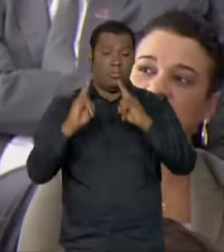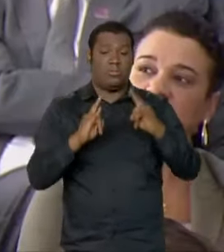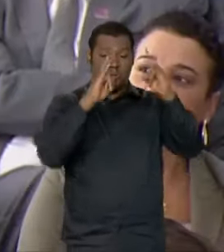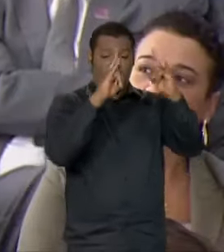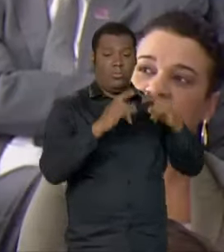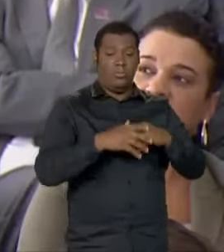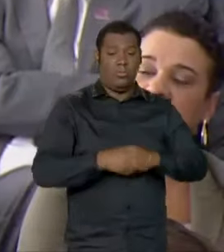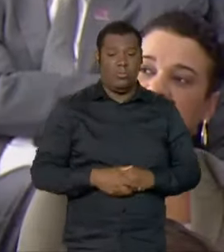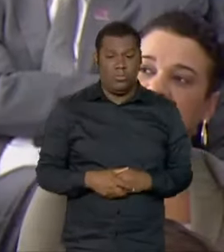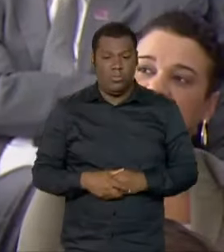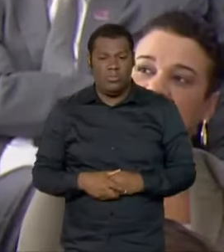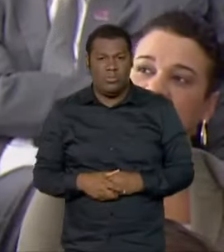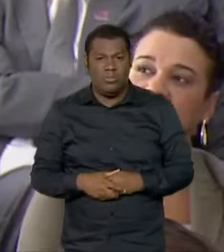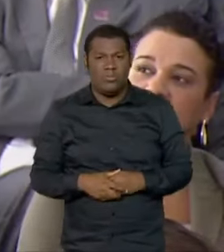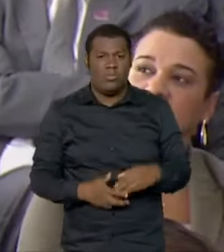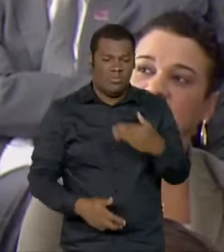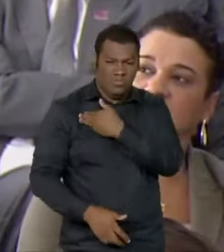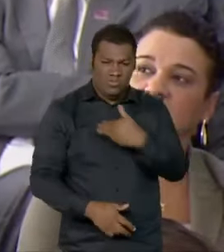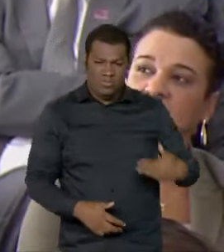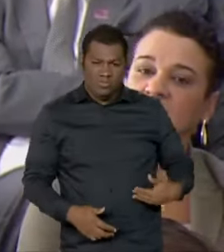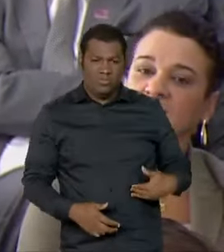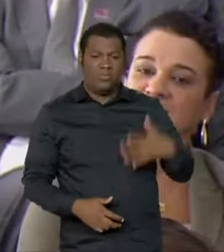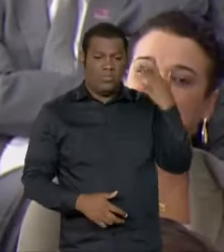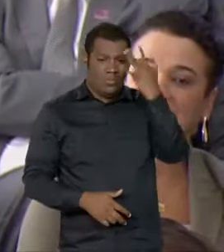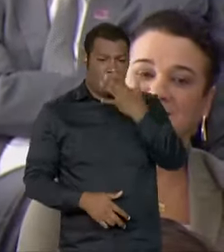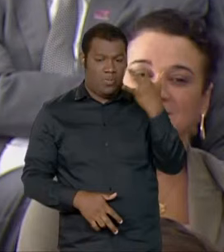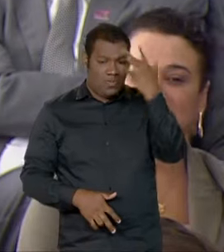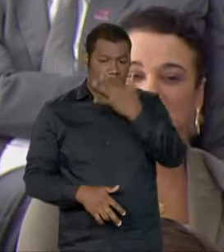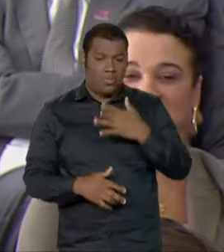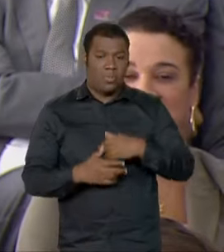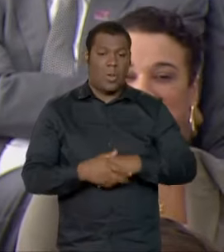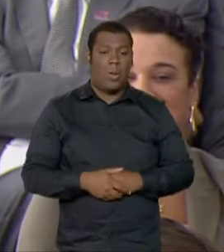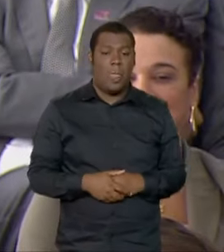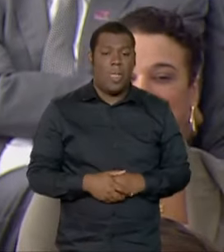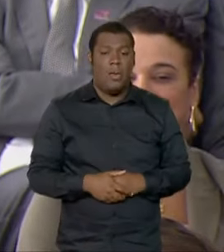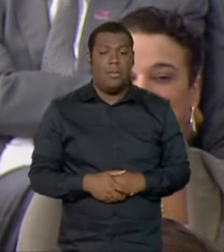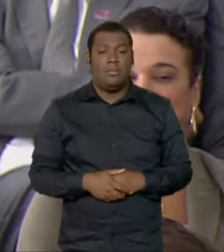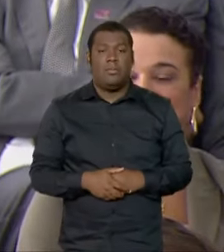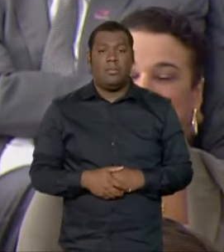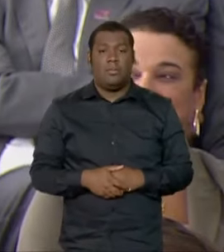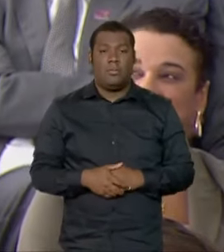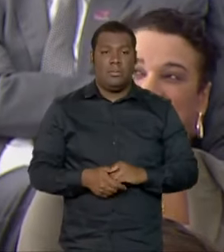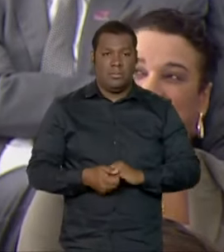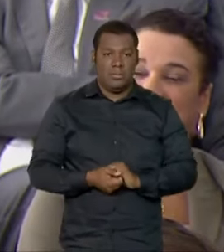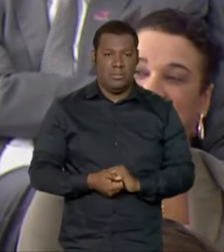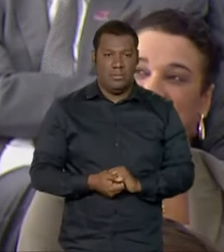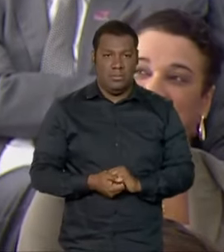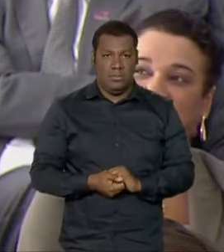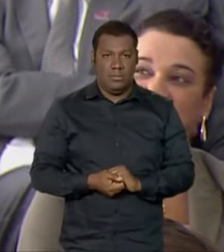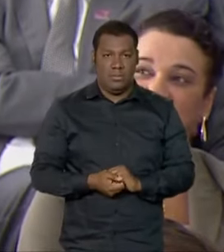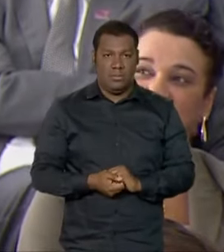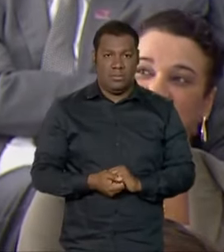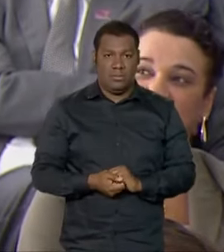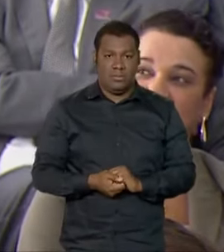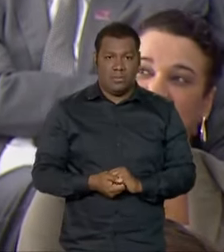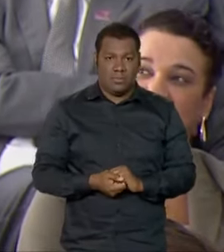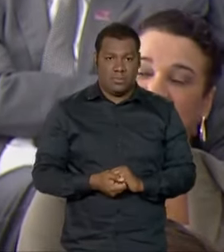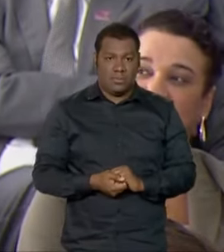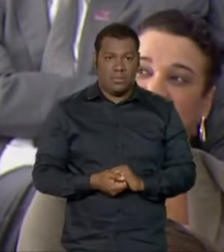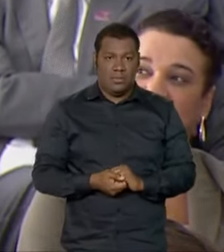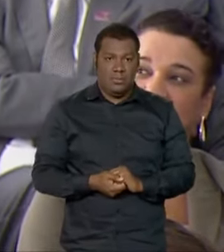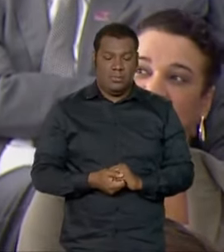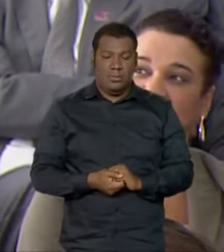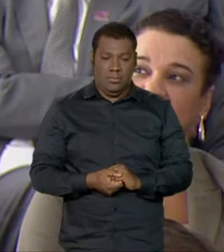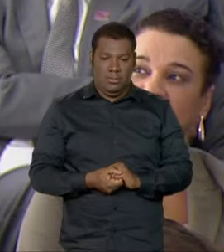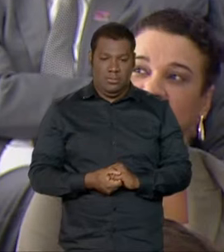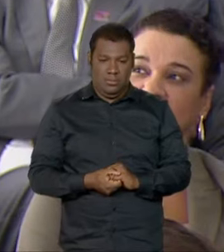Não sei se o Haddad chegou a falar com vocês, Guilherme e Dario, mas uma coisa que é o seguinte: eu